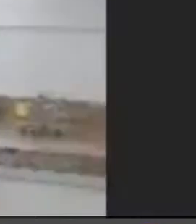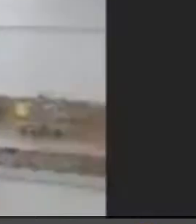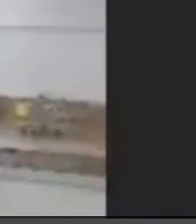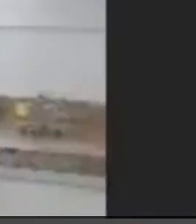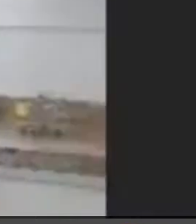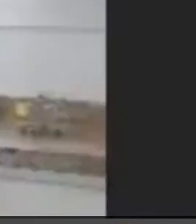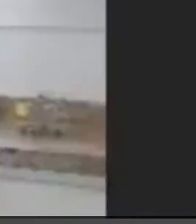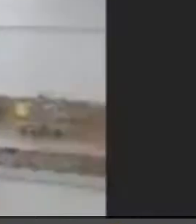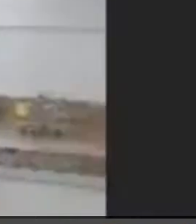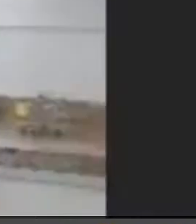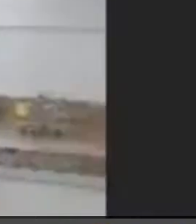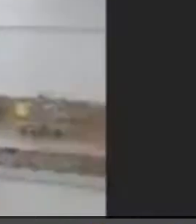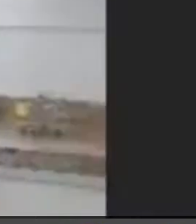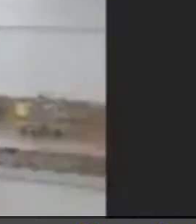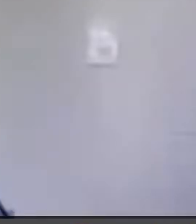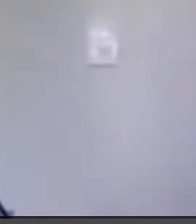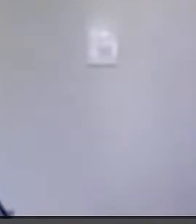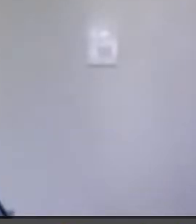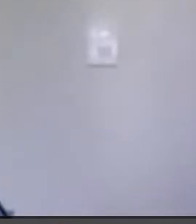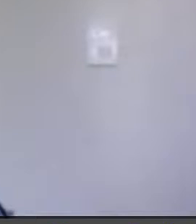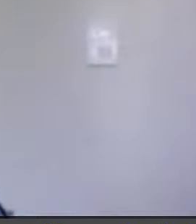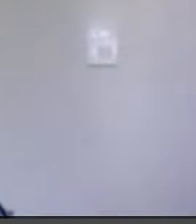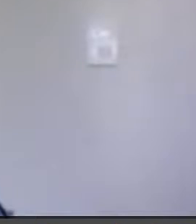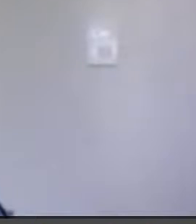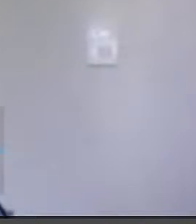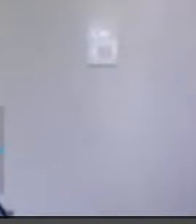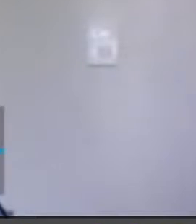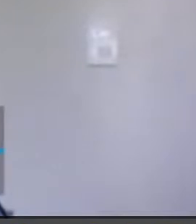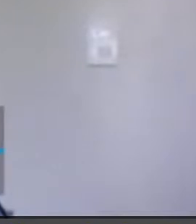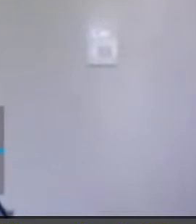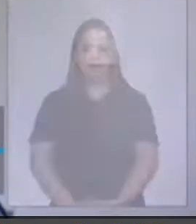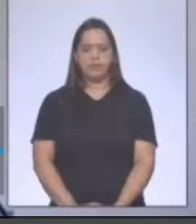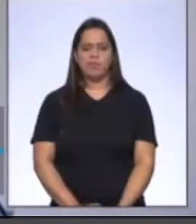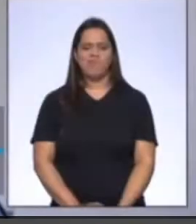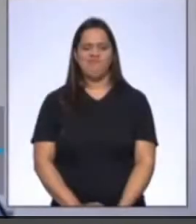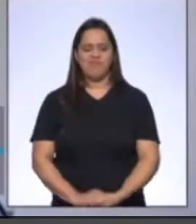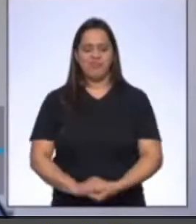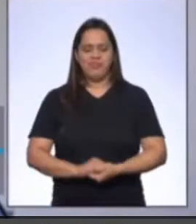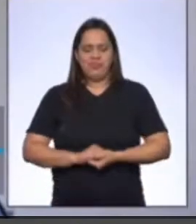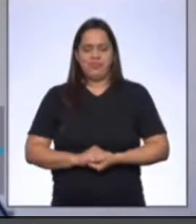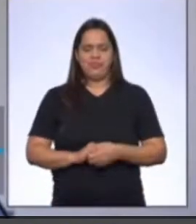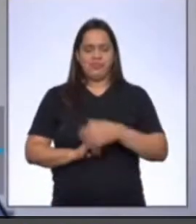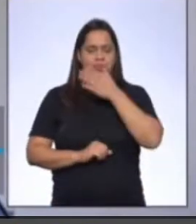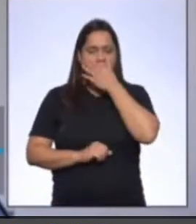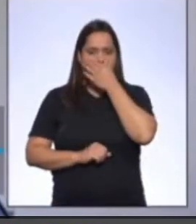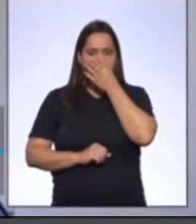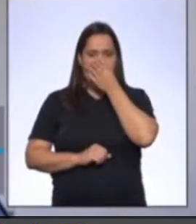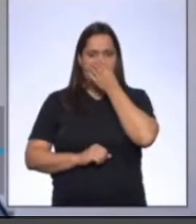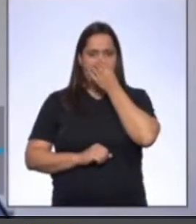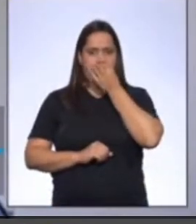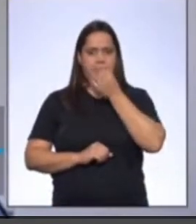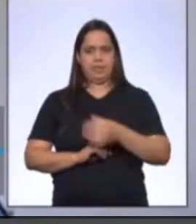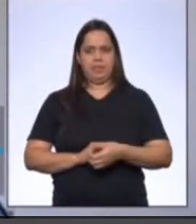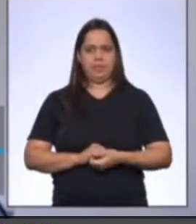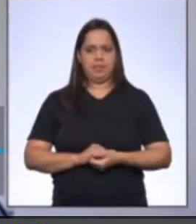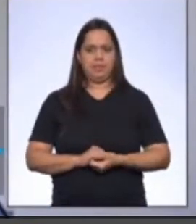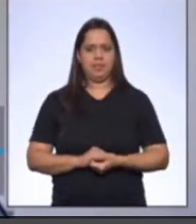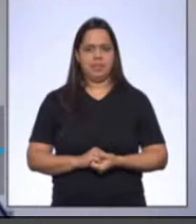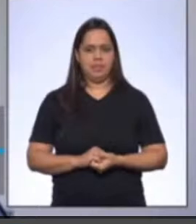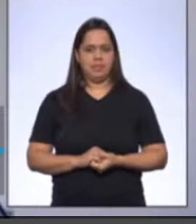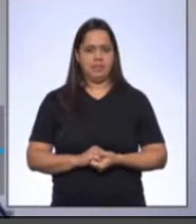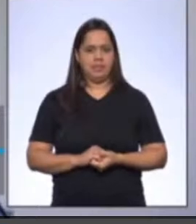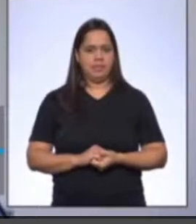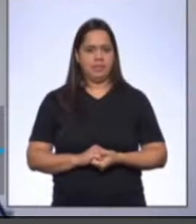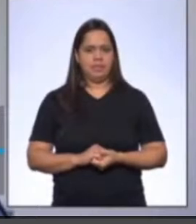Está acertando, está indo bem, isso é importante. Bom dia, professor. Bom dia, professor. É, eu acredito que o sinal está normal